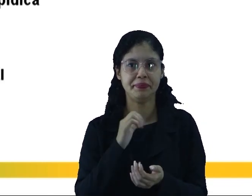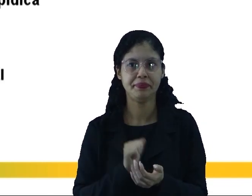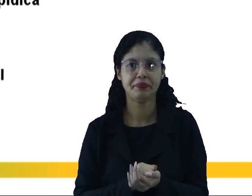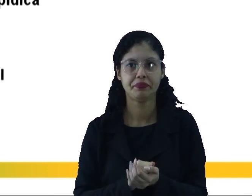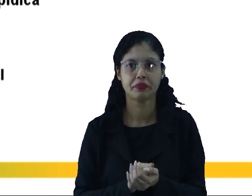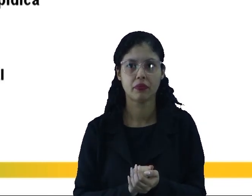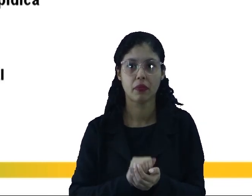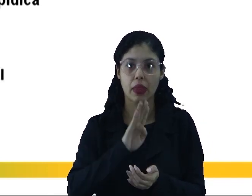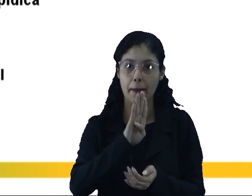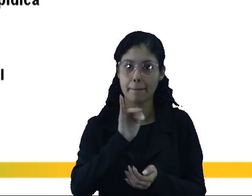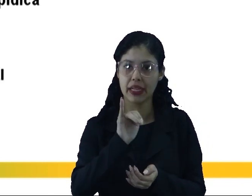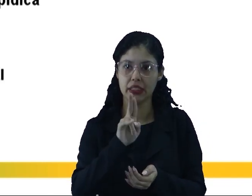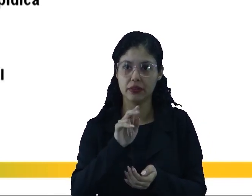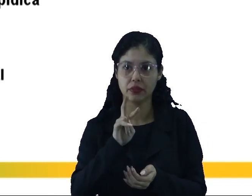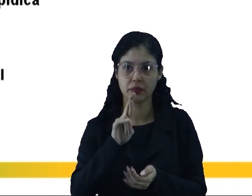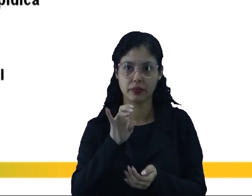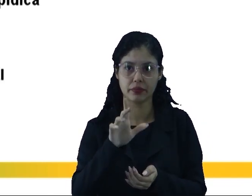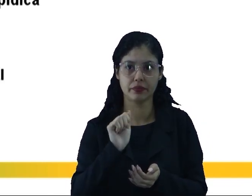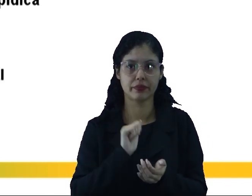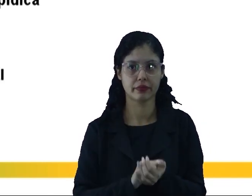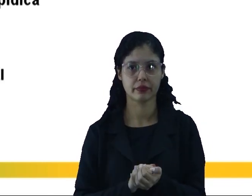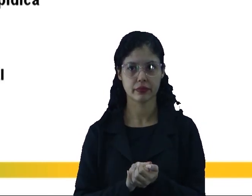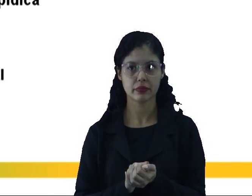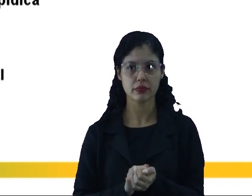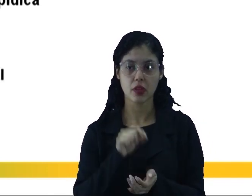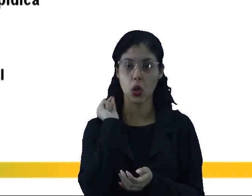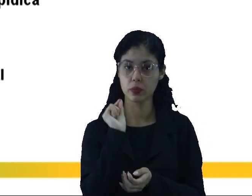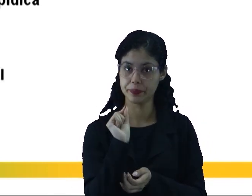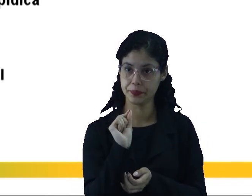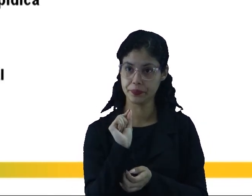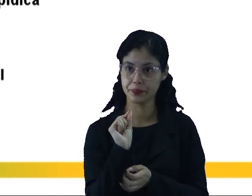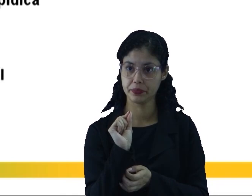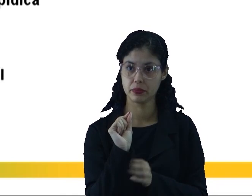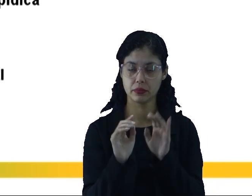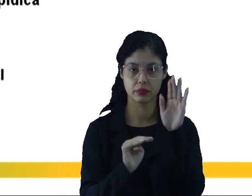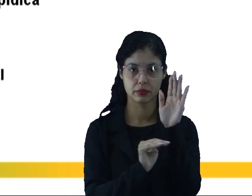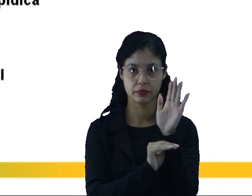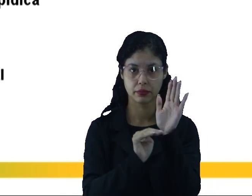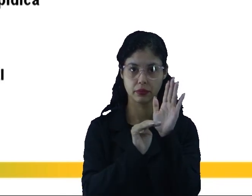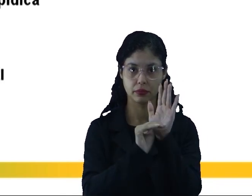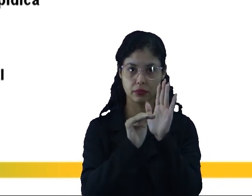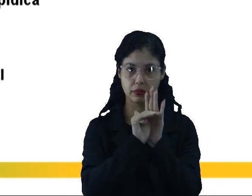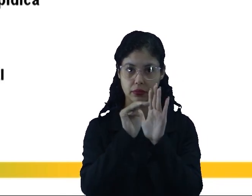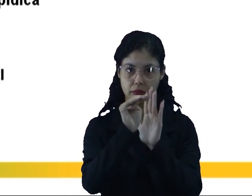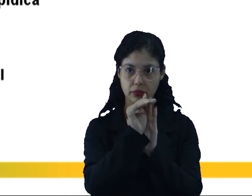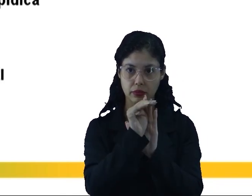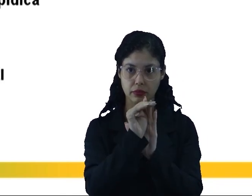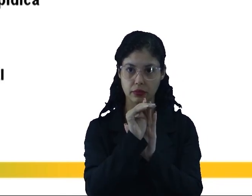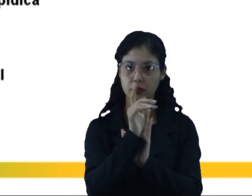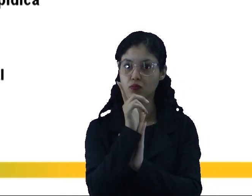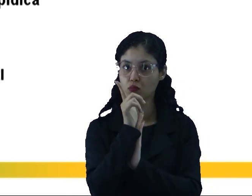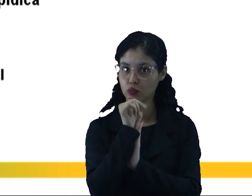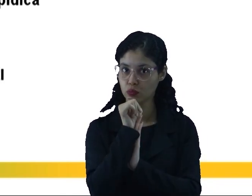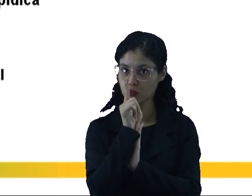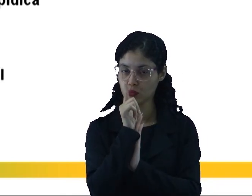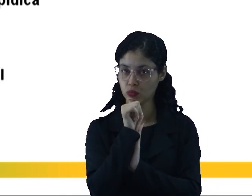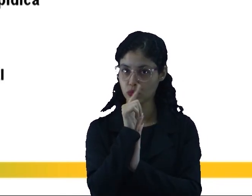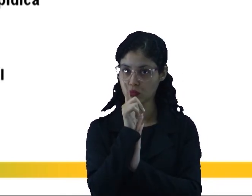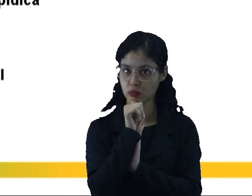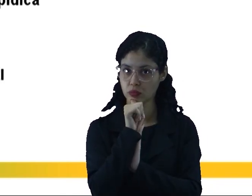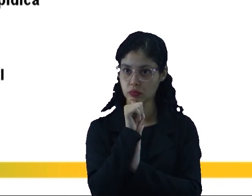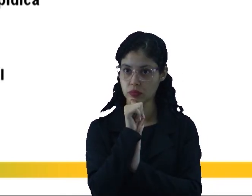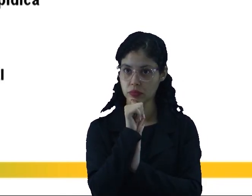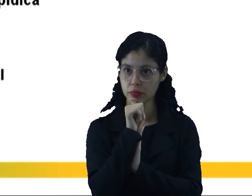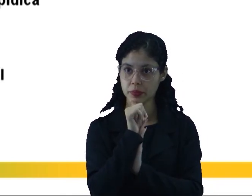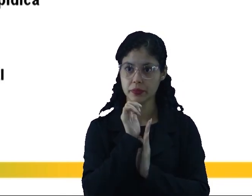uma bicamada fosfolipídica. Essa bicamada ela tem uma parte que tem a aversão à água, né? Ou seja,